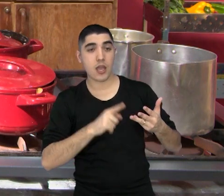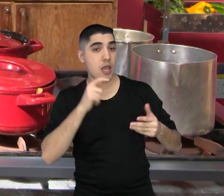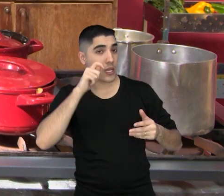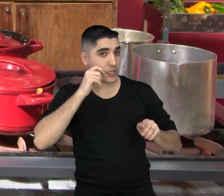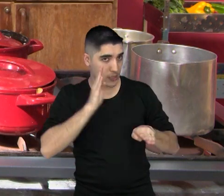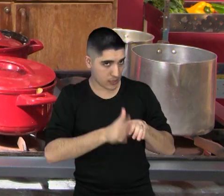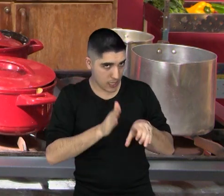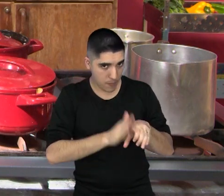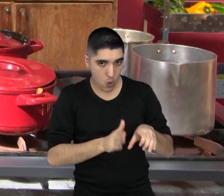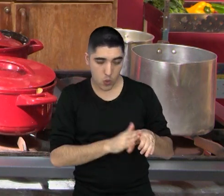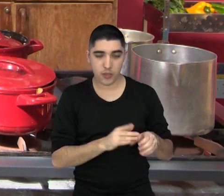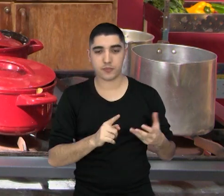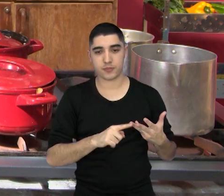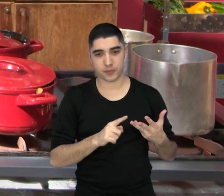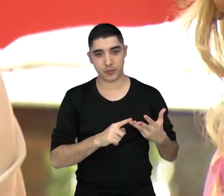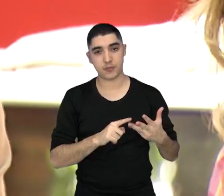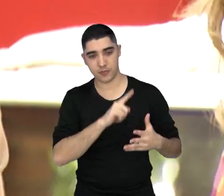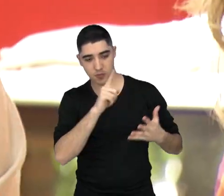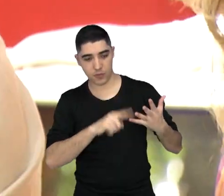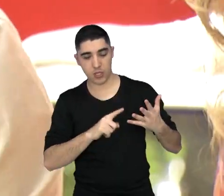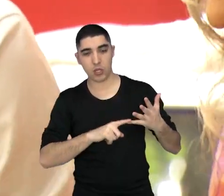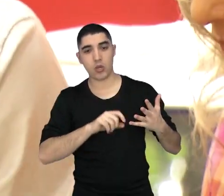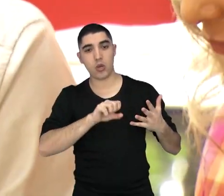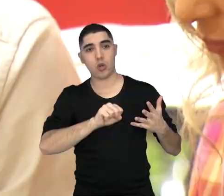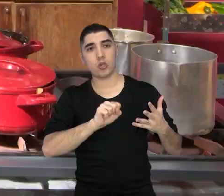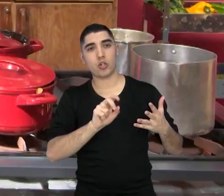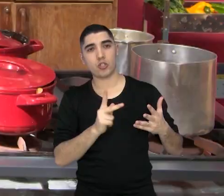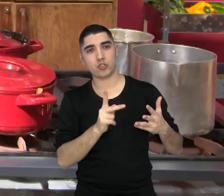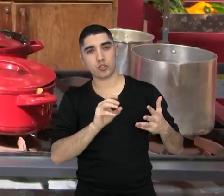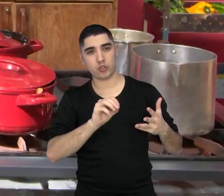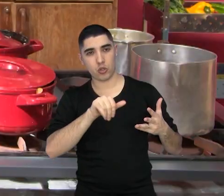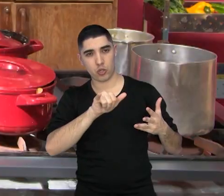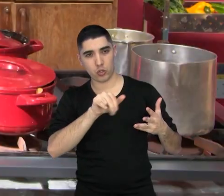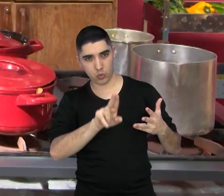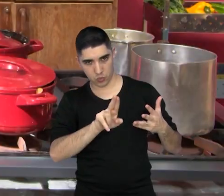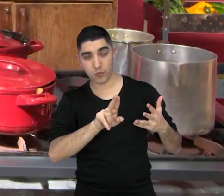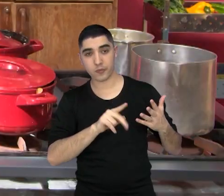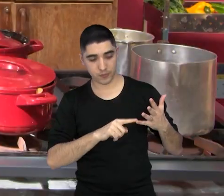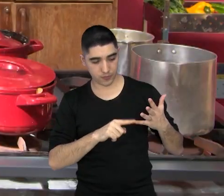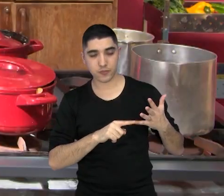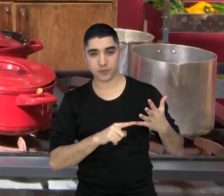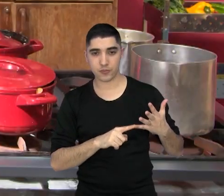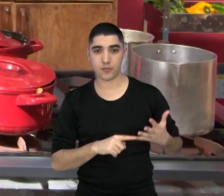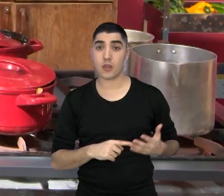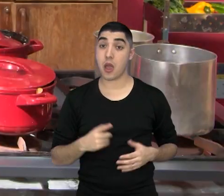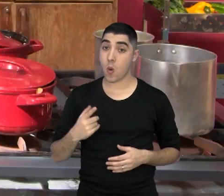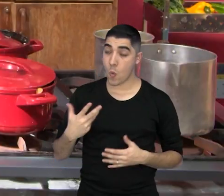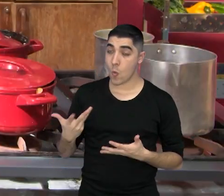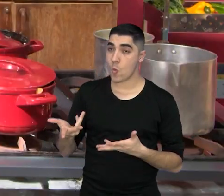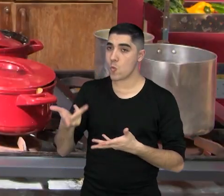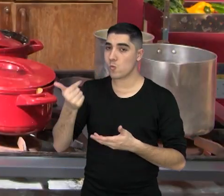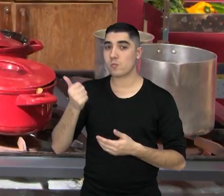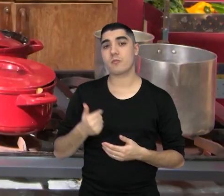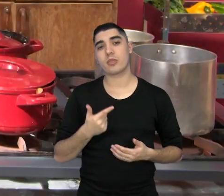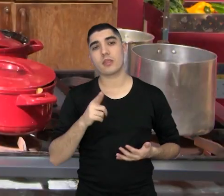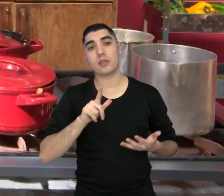cebola picada. Olha o alho isso. picadinho. Vai shoyu. Nossa, deve ficar maravilhoso.